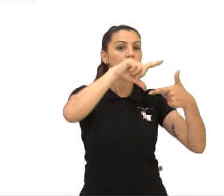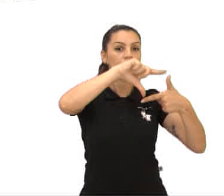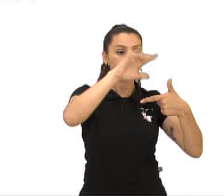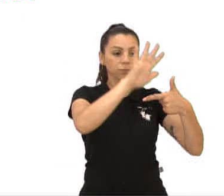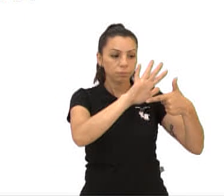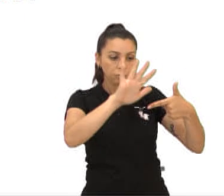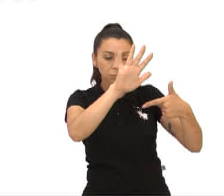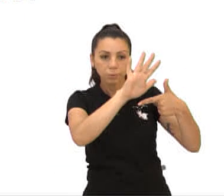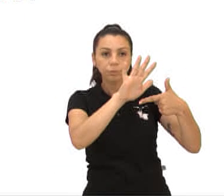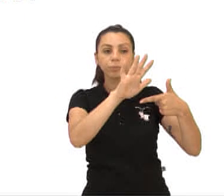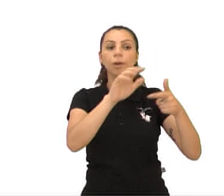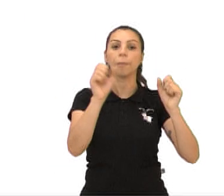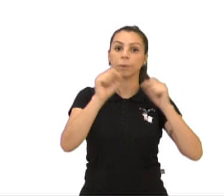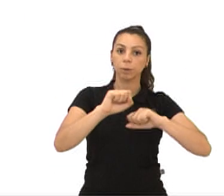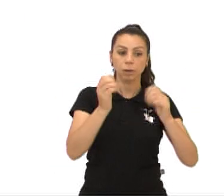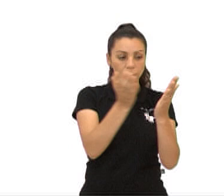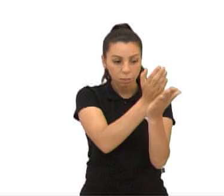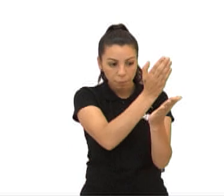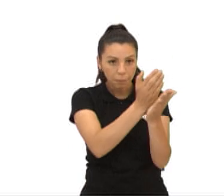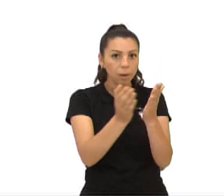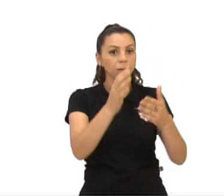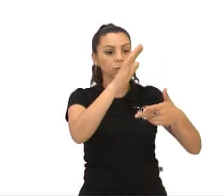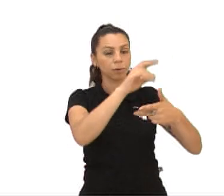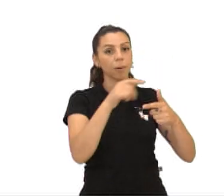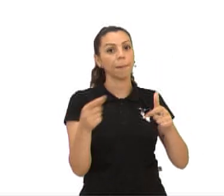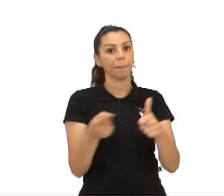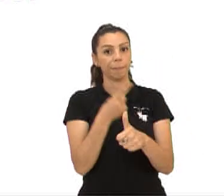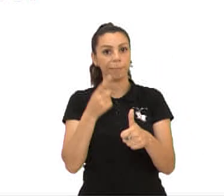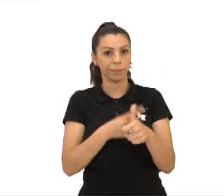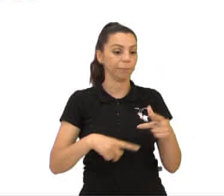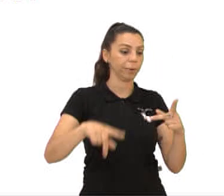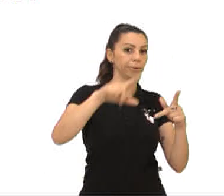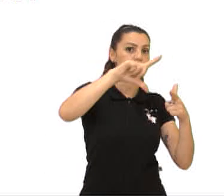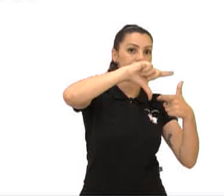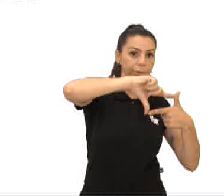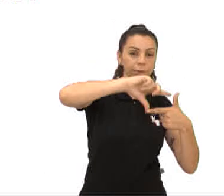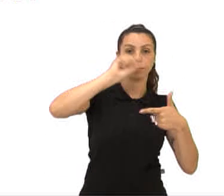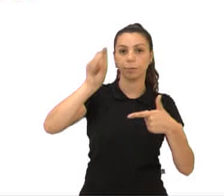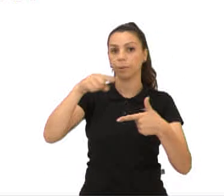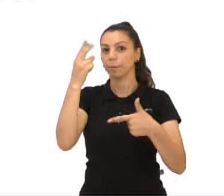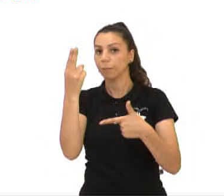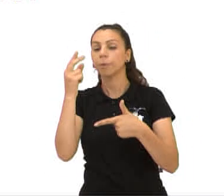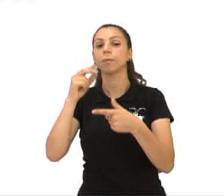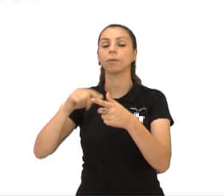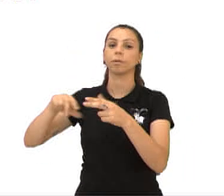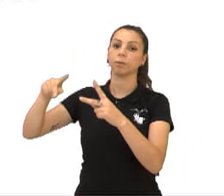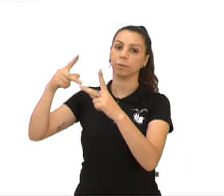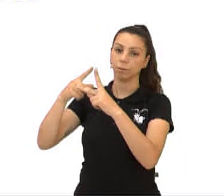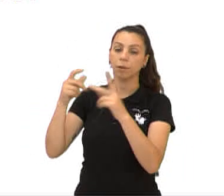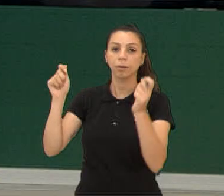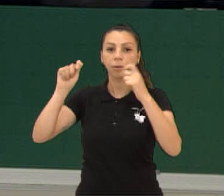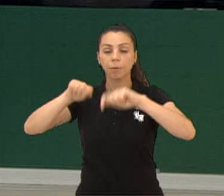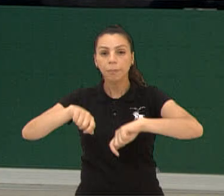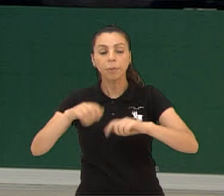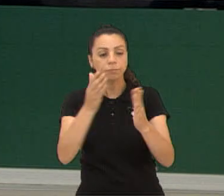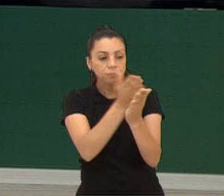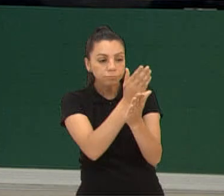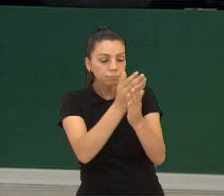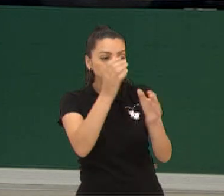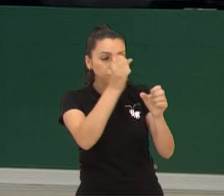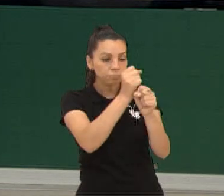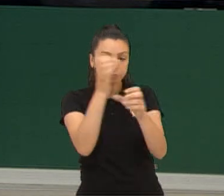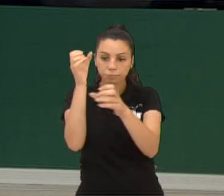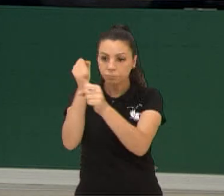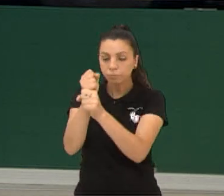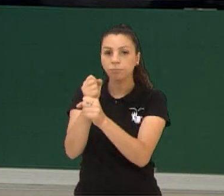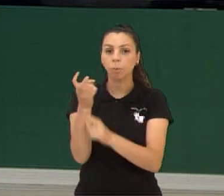Então, a gente vai calcular separadinho aqui, ó, triângulo e o retângulo. E depois fazer o quê? Somar. Somando